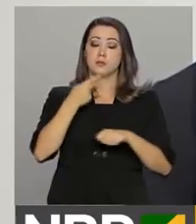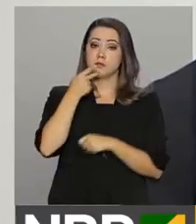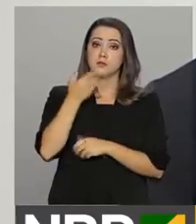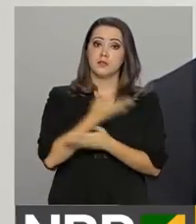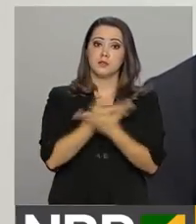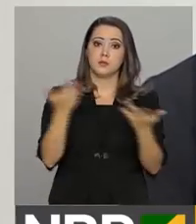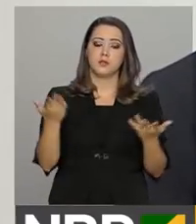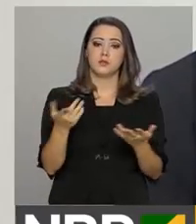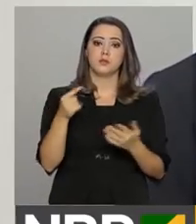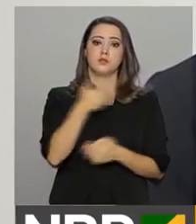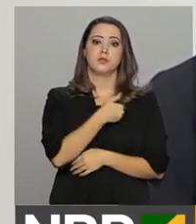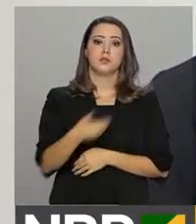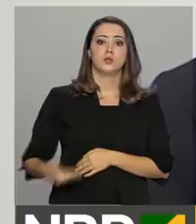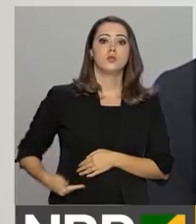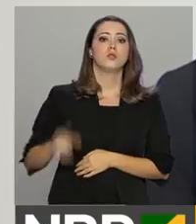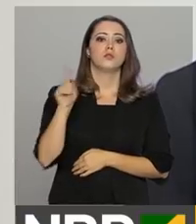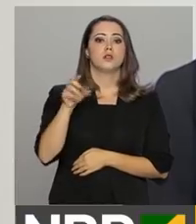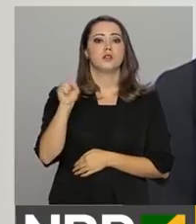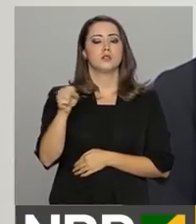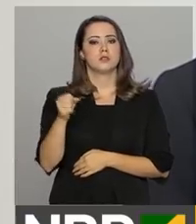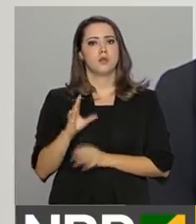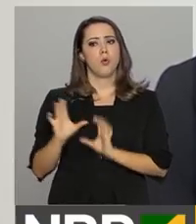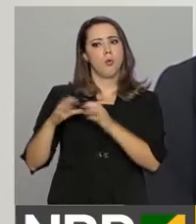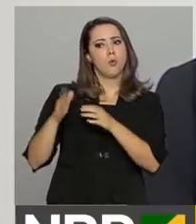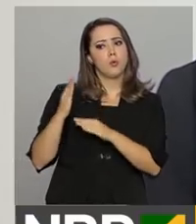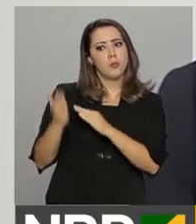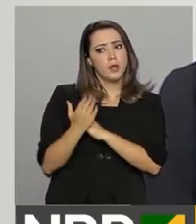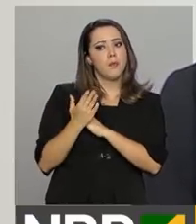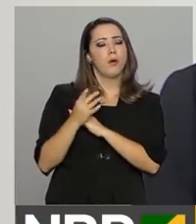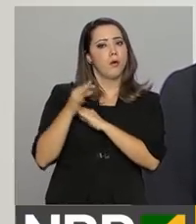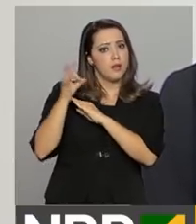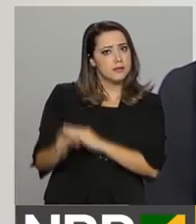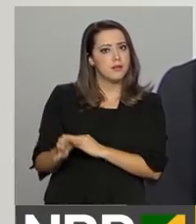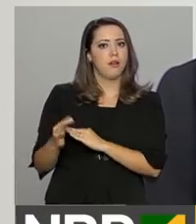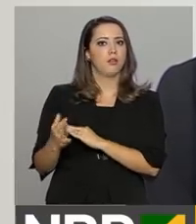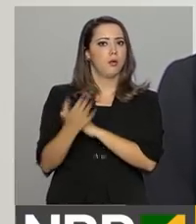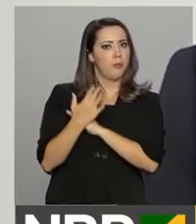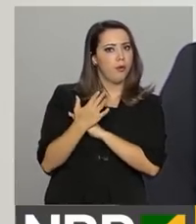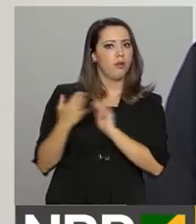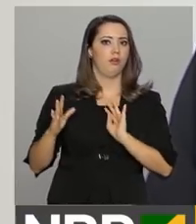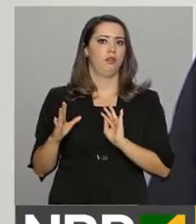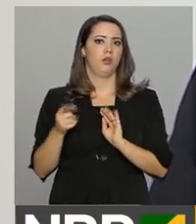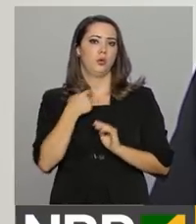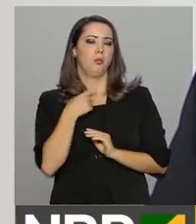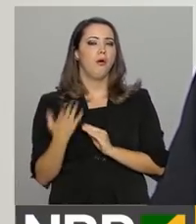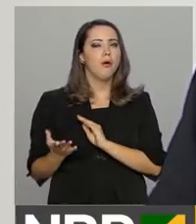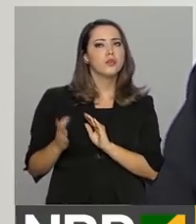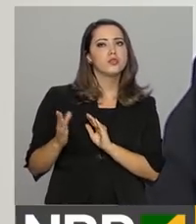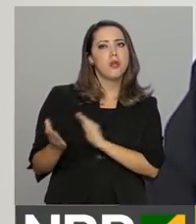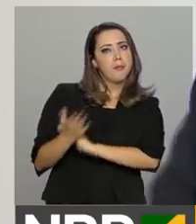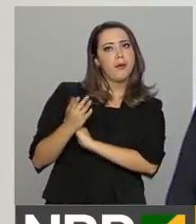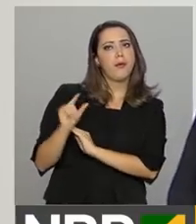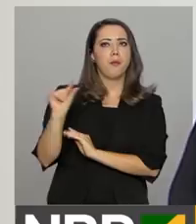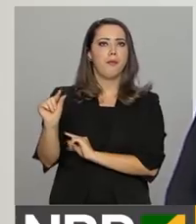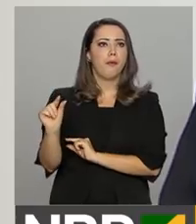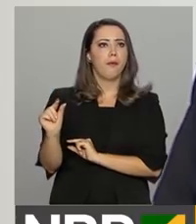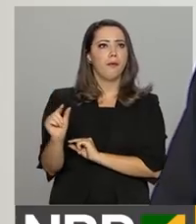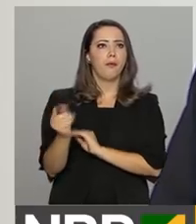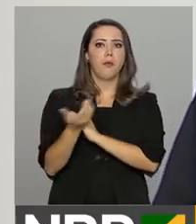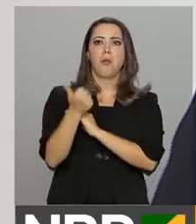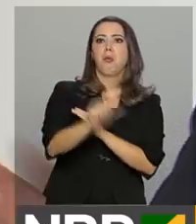que no governo é assim quem é governo tem que ser governo na verdade não dá pra ser governo para um episódio